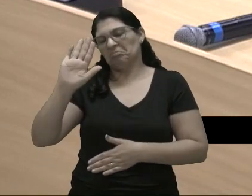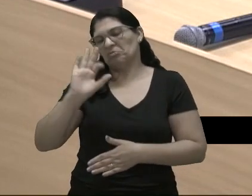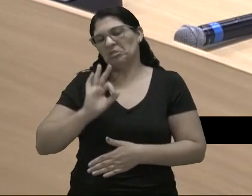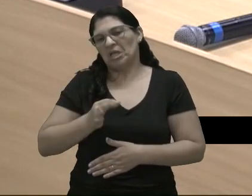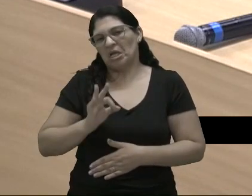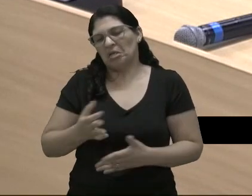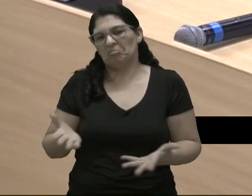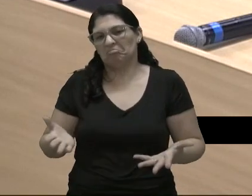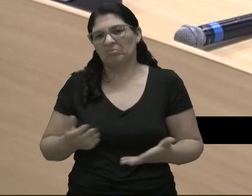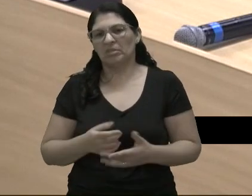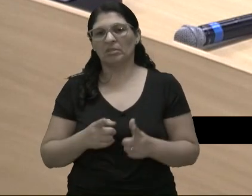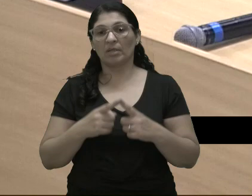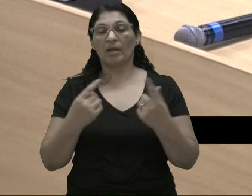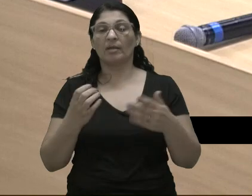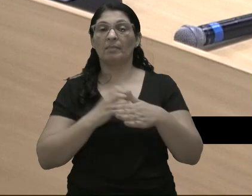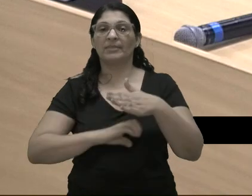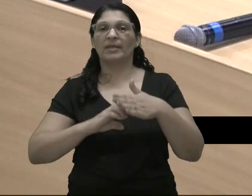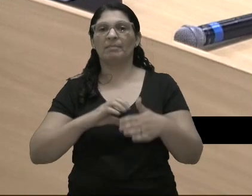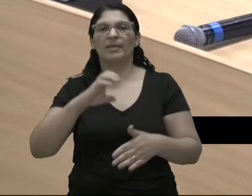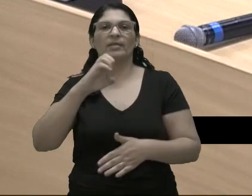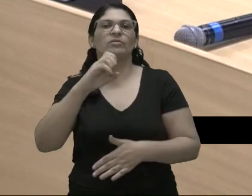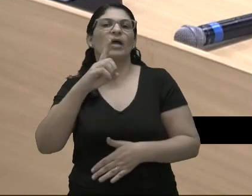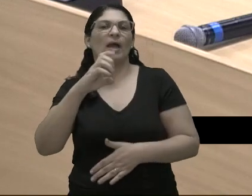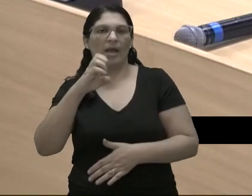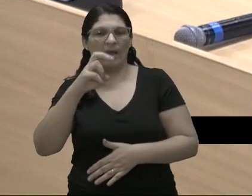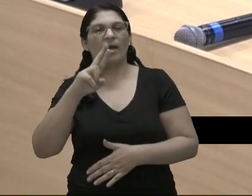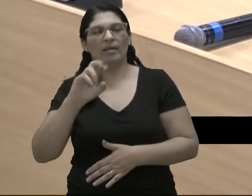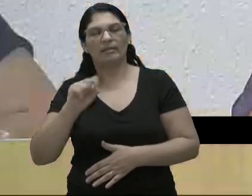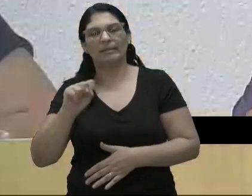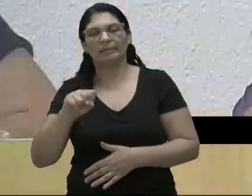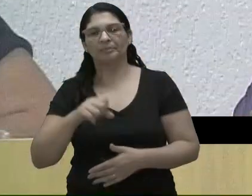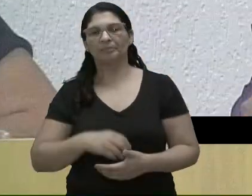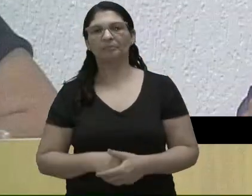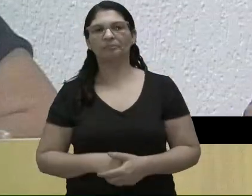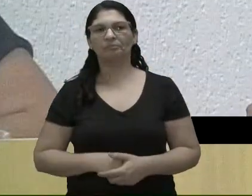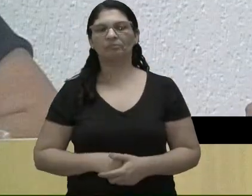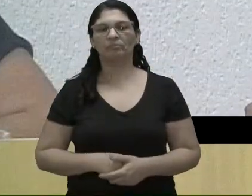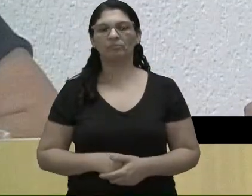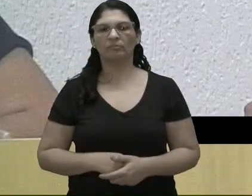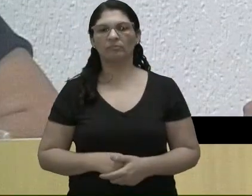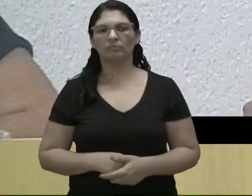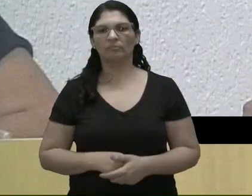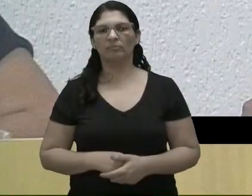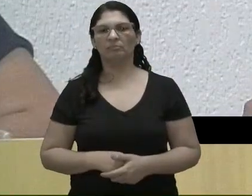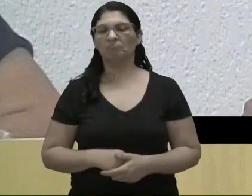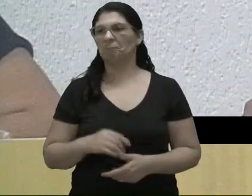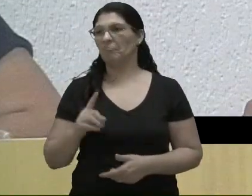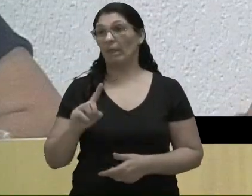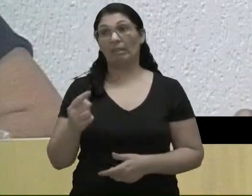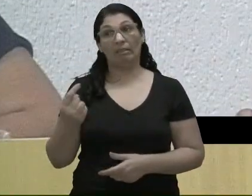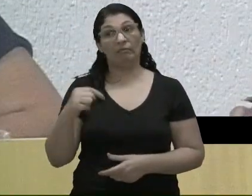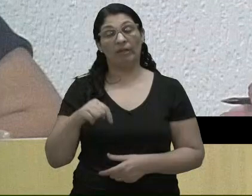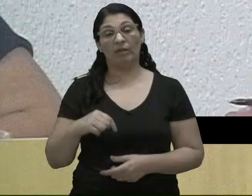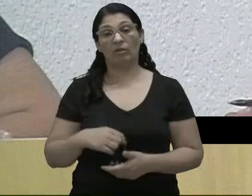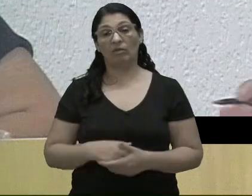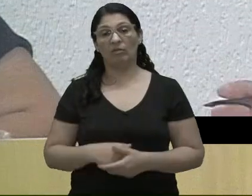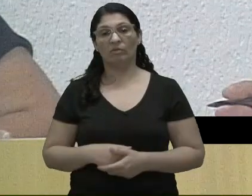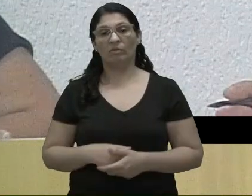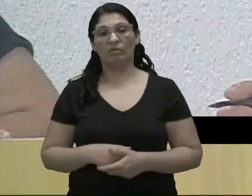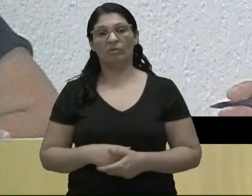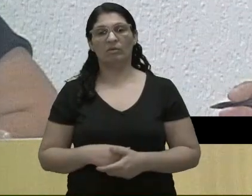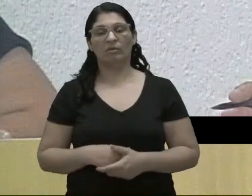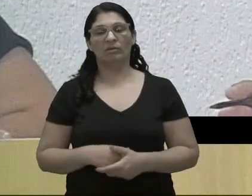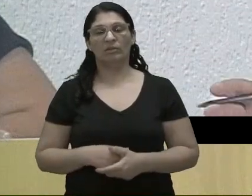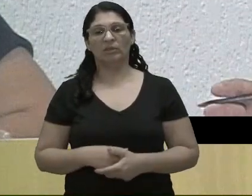mas é a empresa do Éder. A empresa do Éder? Não veio, presidente? Não. Não